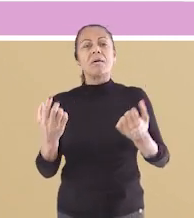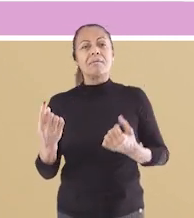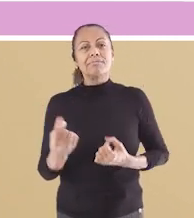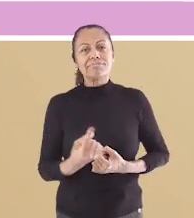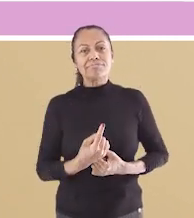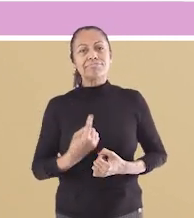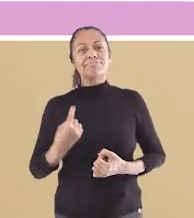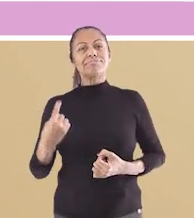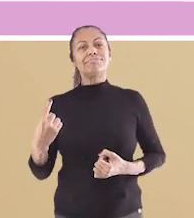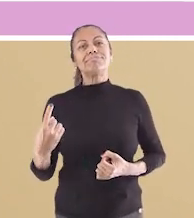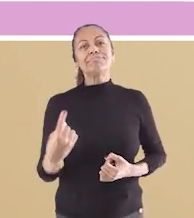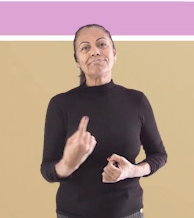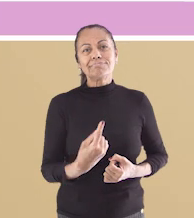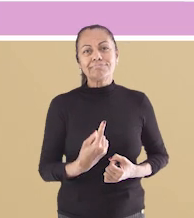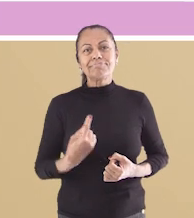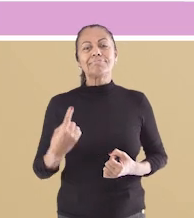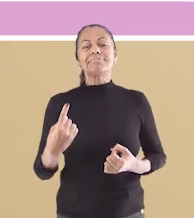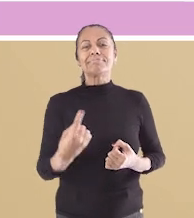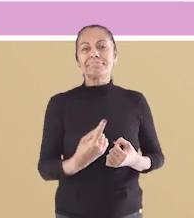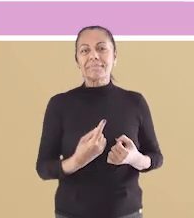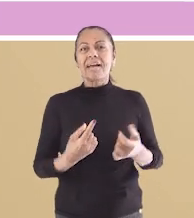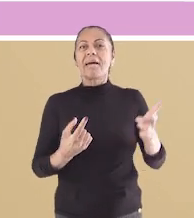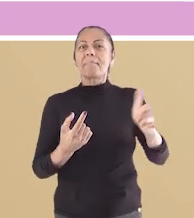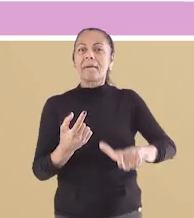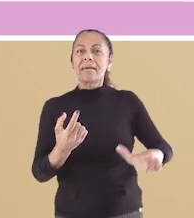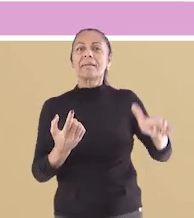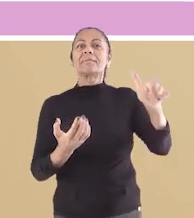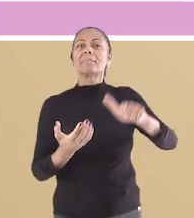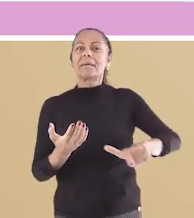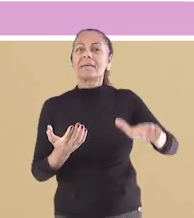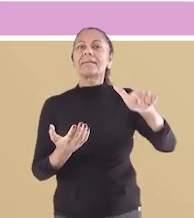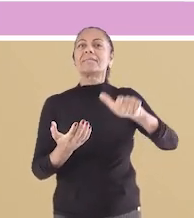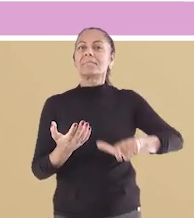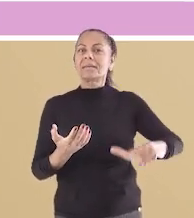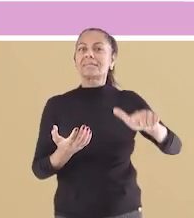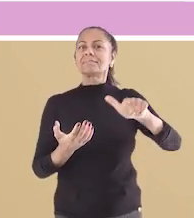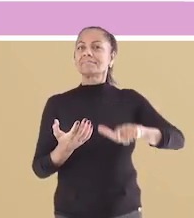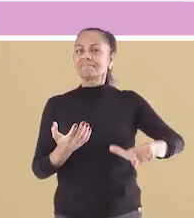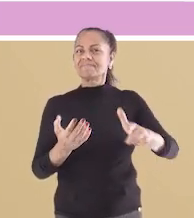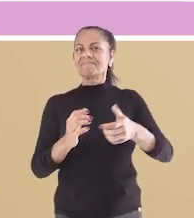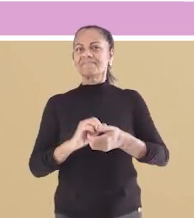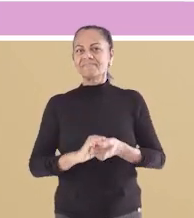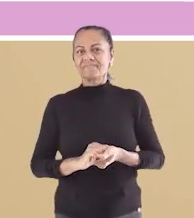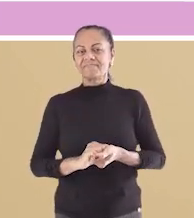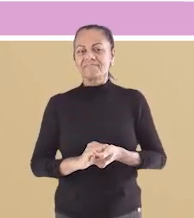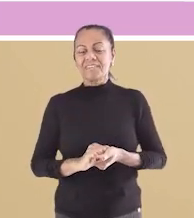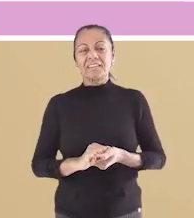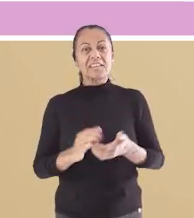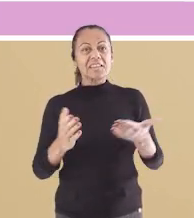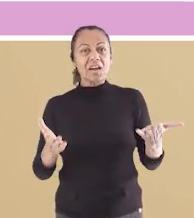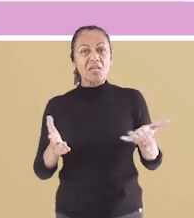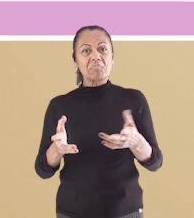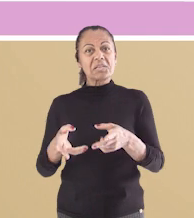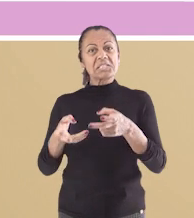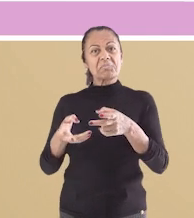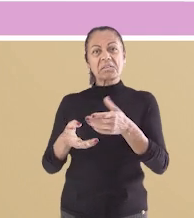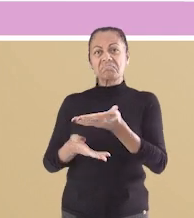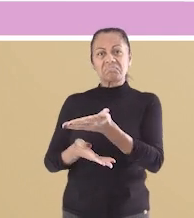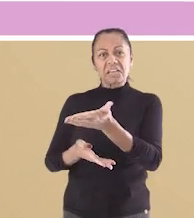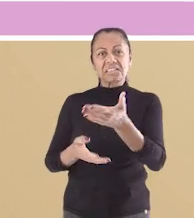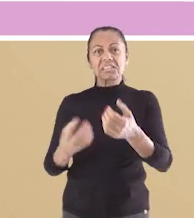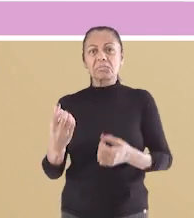uma repetição e entenderam, então, que o universo, o sagrado e a vida era marcado